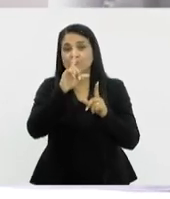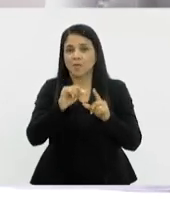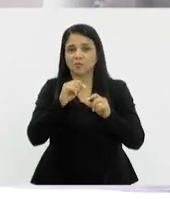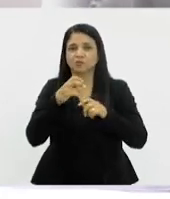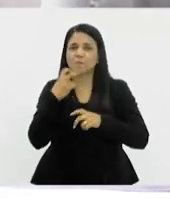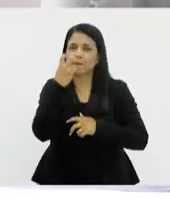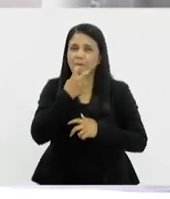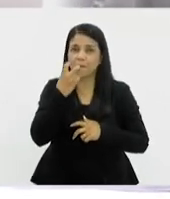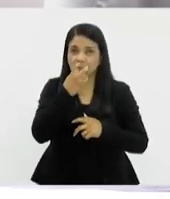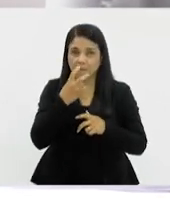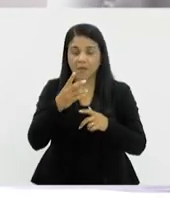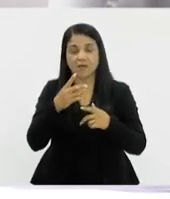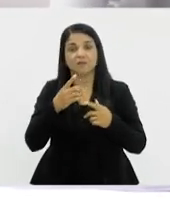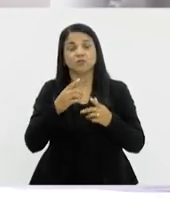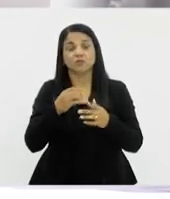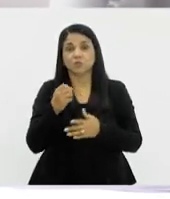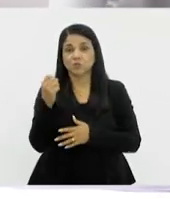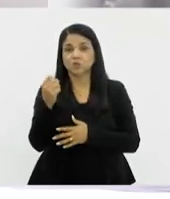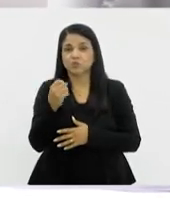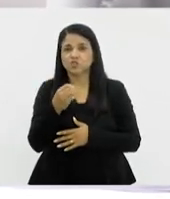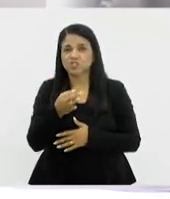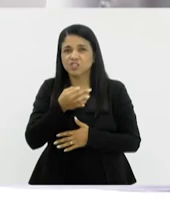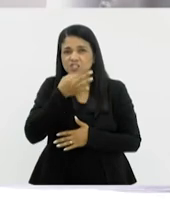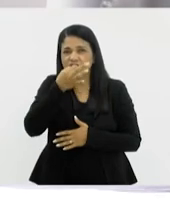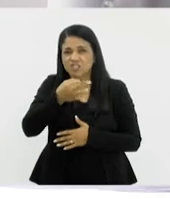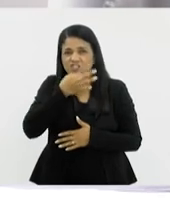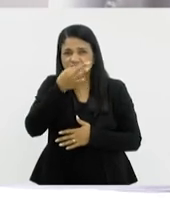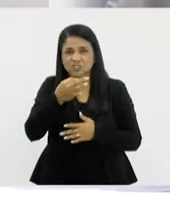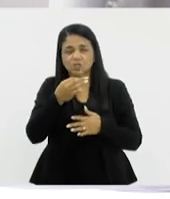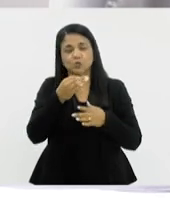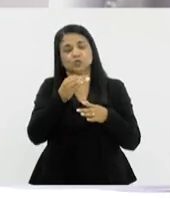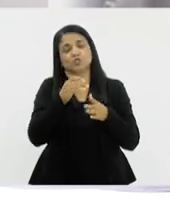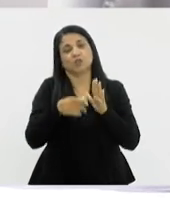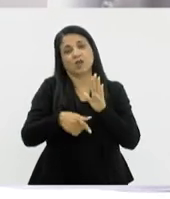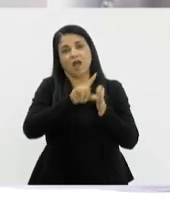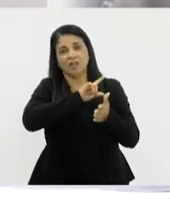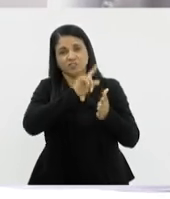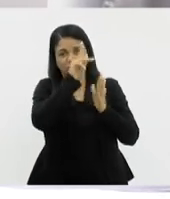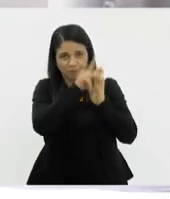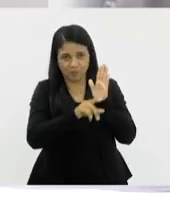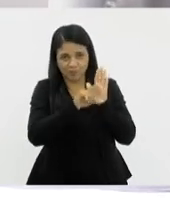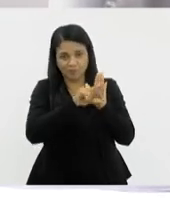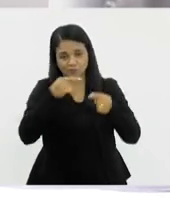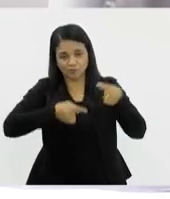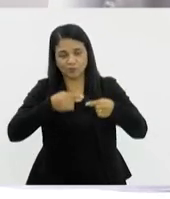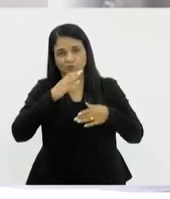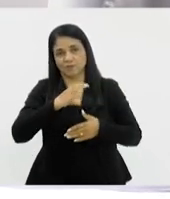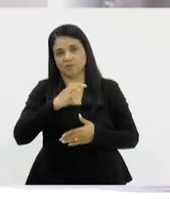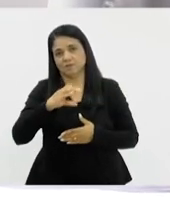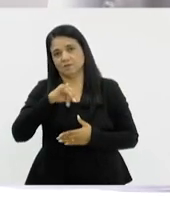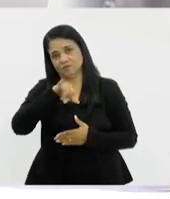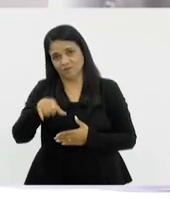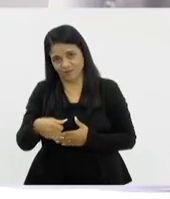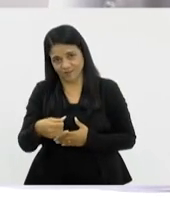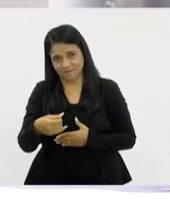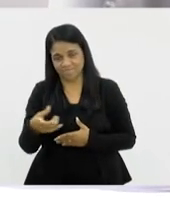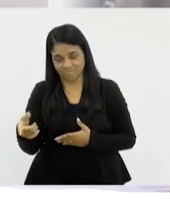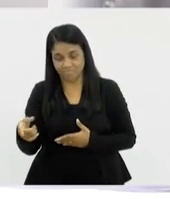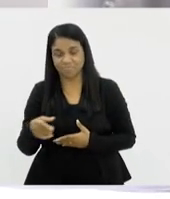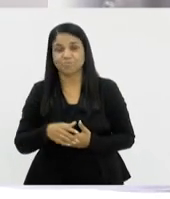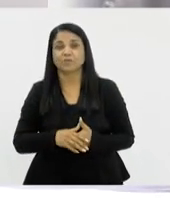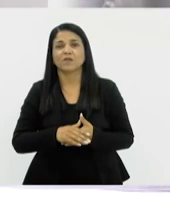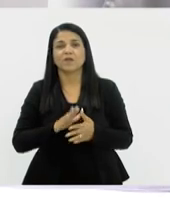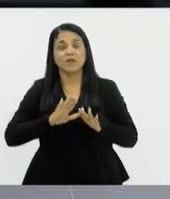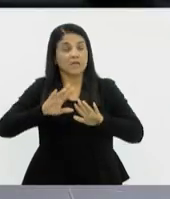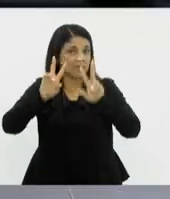mais críticos sendo discutidos aqui, antes de serem discutidos no plenário. Parabéns a todos. Presidente. Deputado Luiz Paulo. Fora do tema